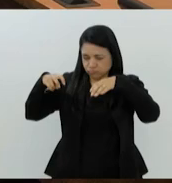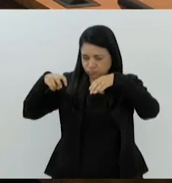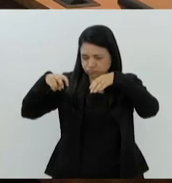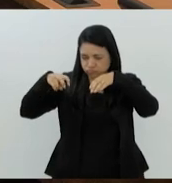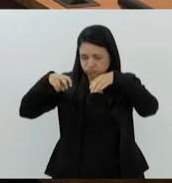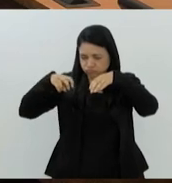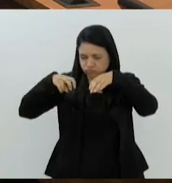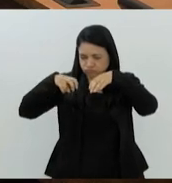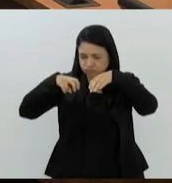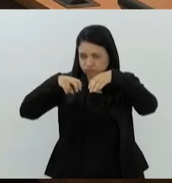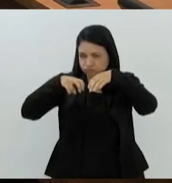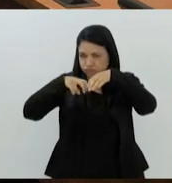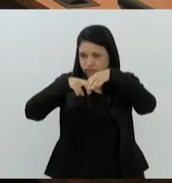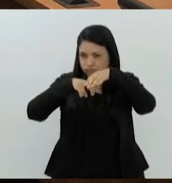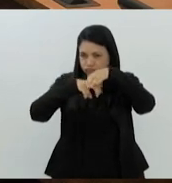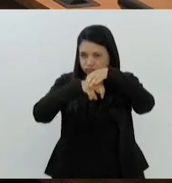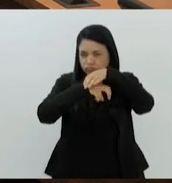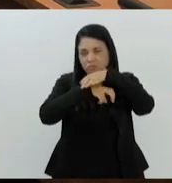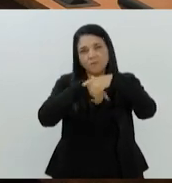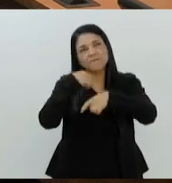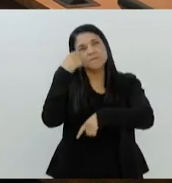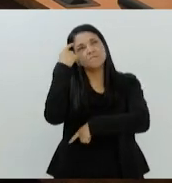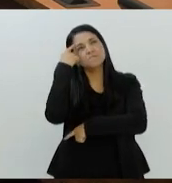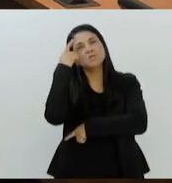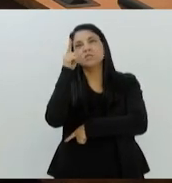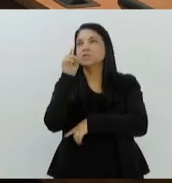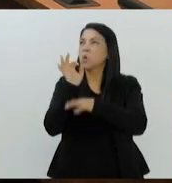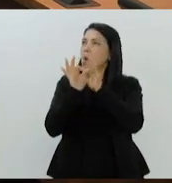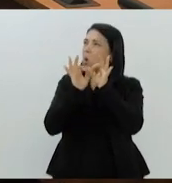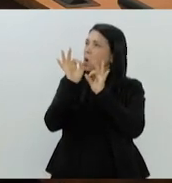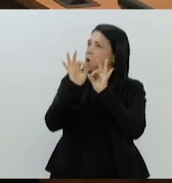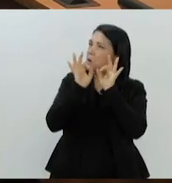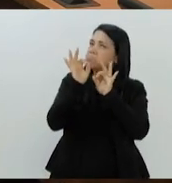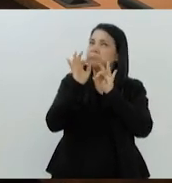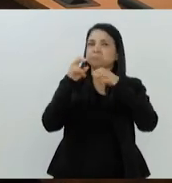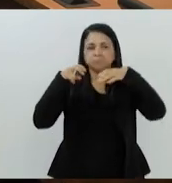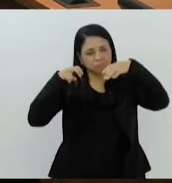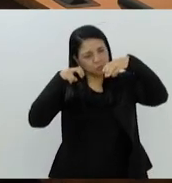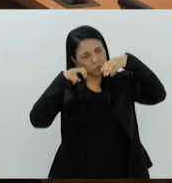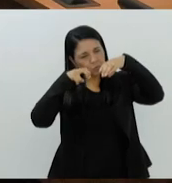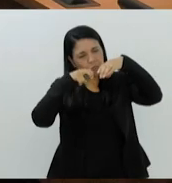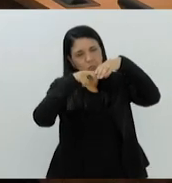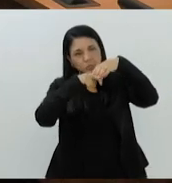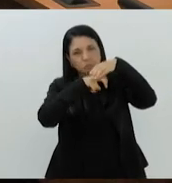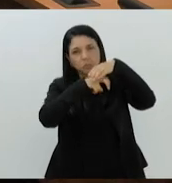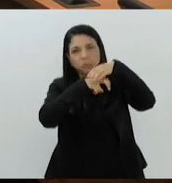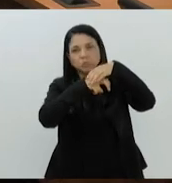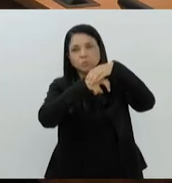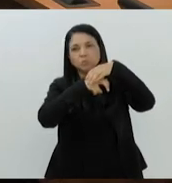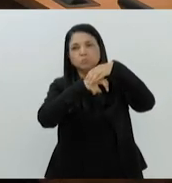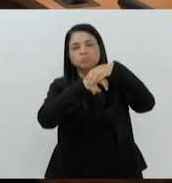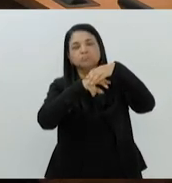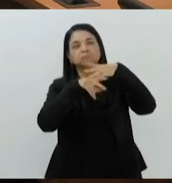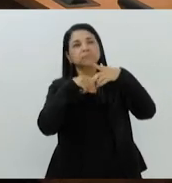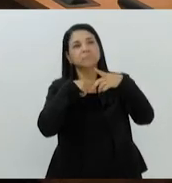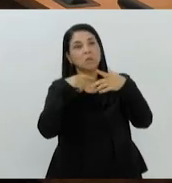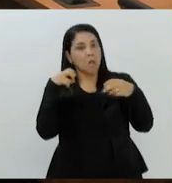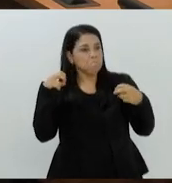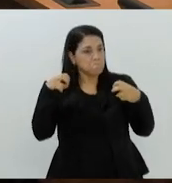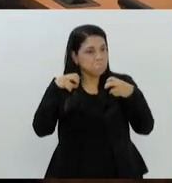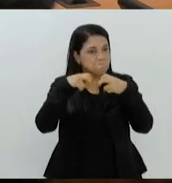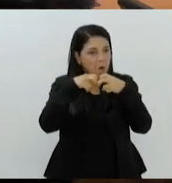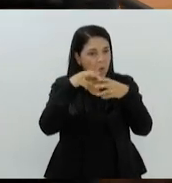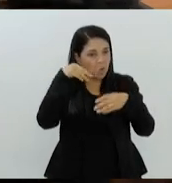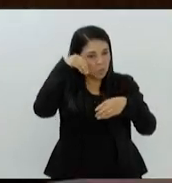túnel desses aí eu falei, puxa, que túnel organizado, legal, porque deu um problema, deu um acidente lá no